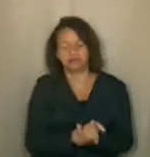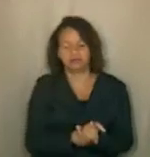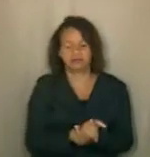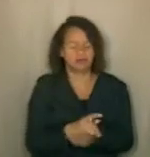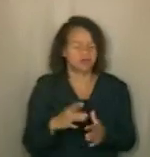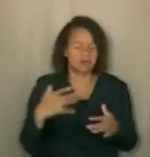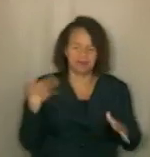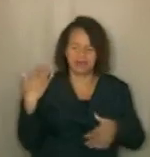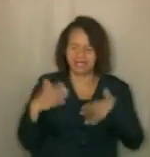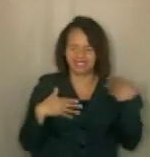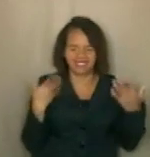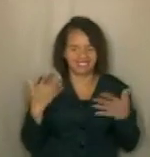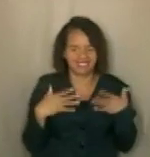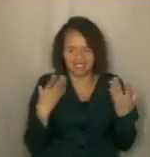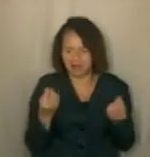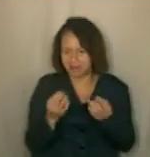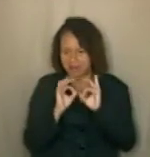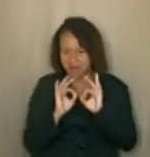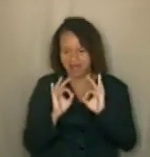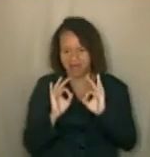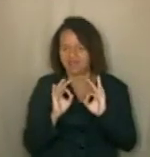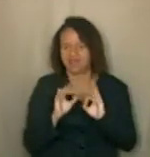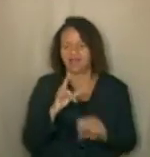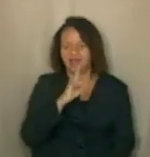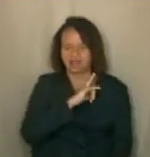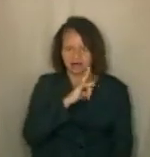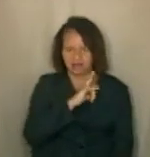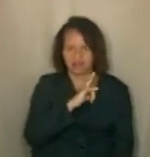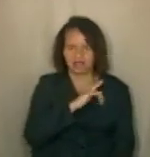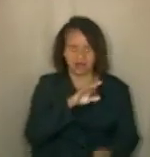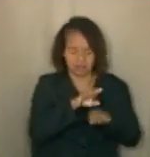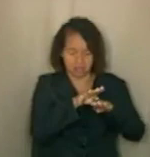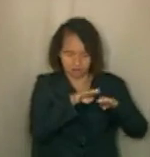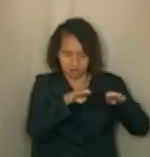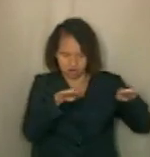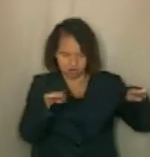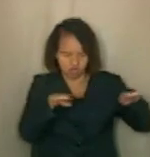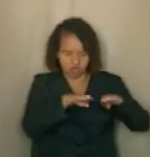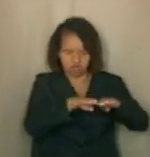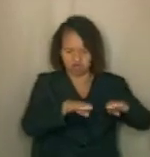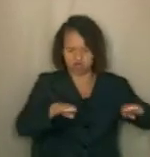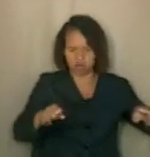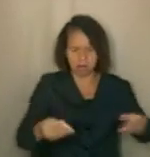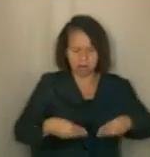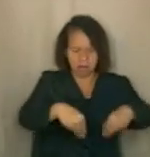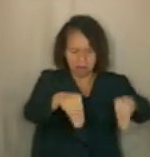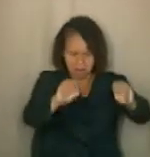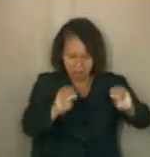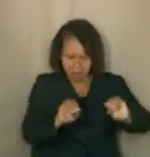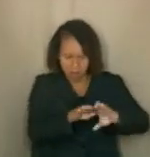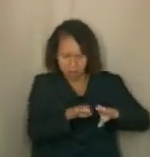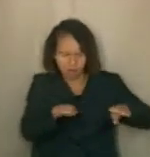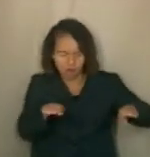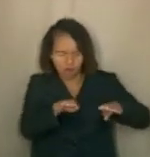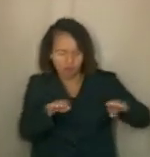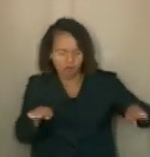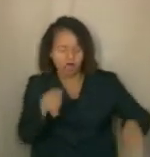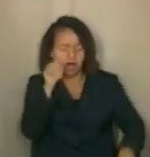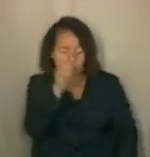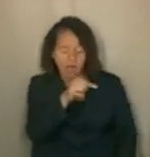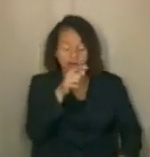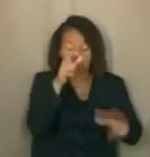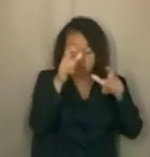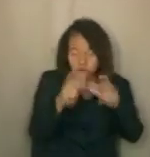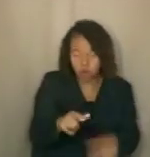uma alegria muito grande ter esse gramadão sendo implantado na zona oeste do Recife